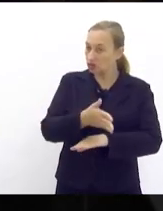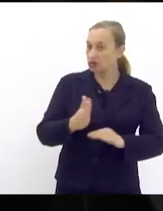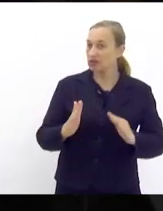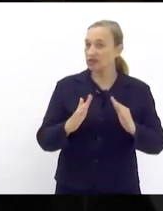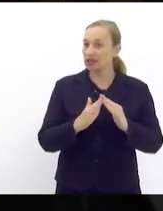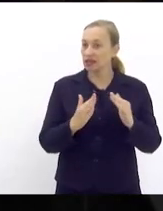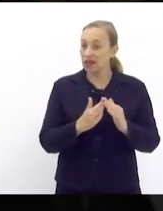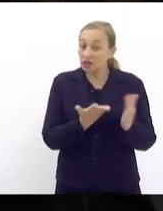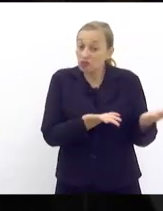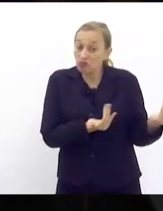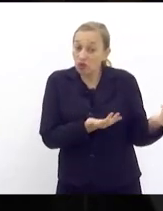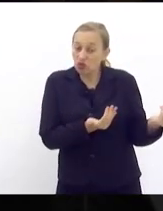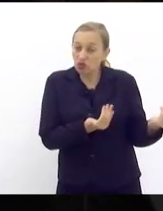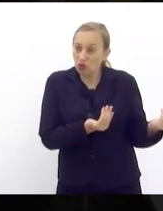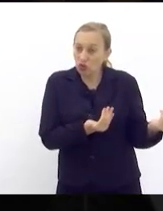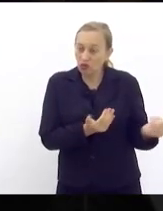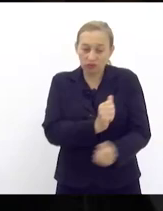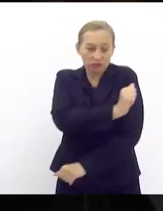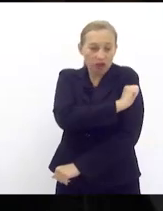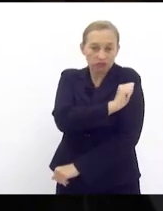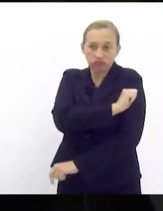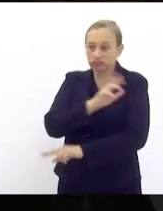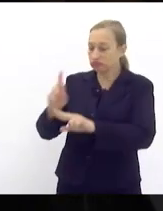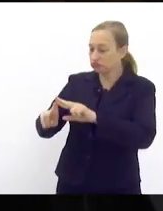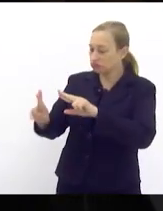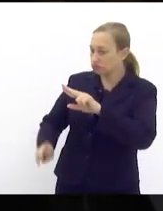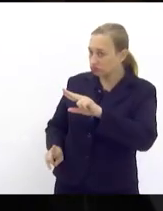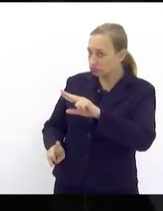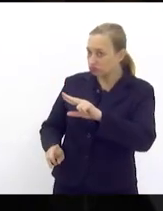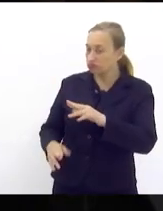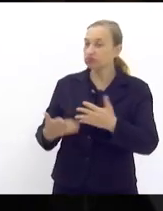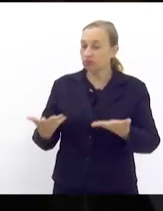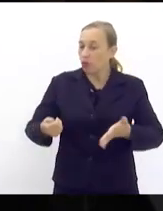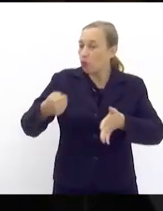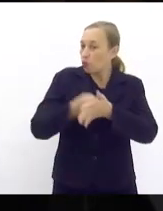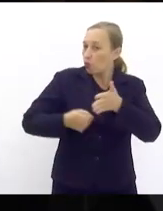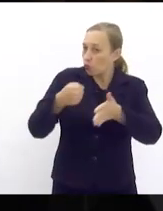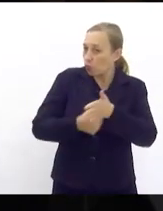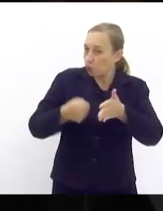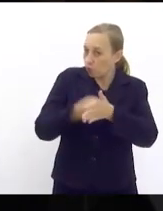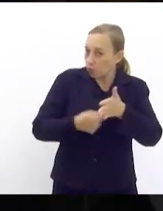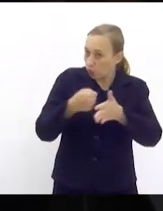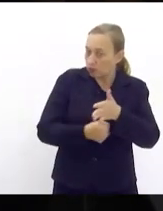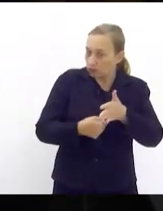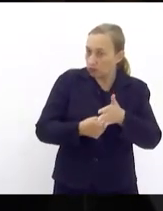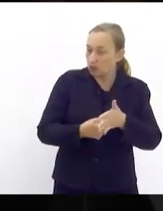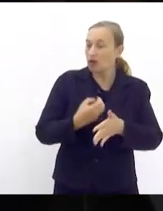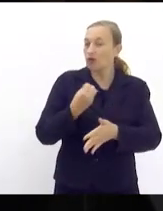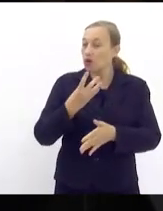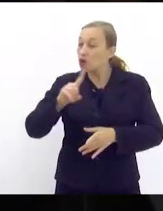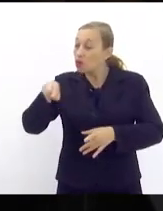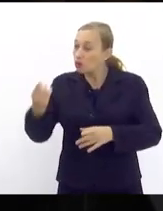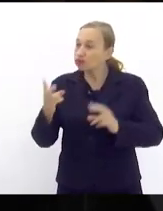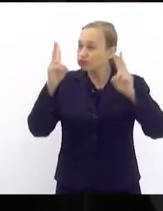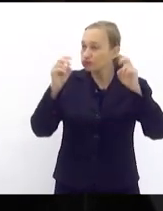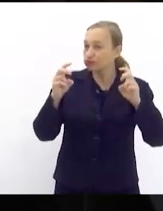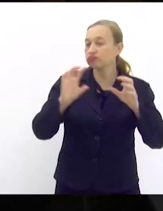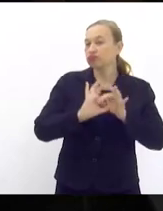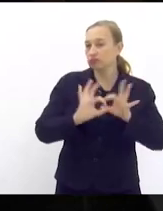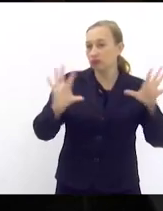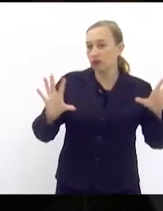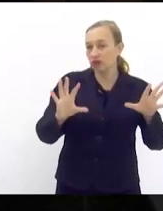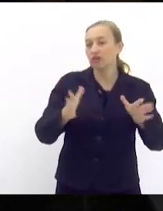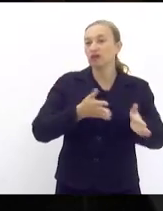estudante da UERJ reafirmando esse lugar de estudante cotista e lutando dentre outras pautas também pela democratização